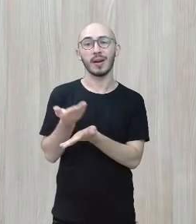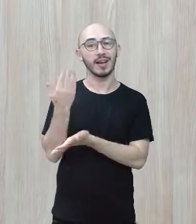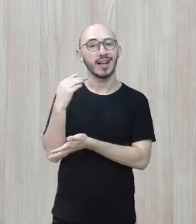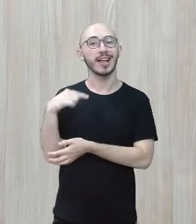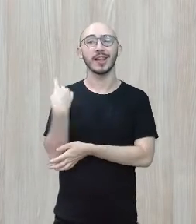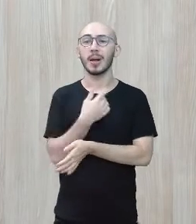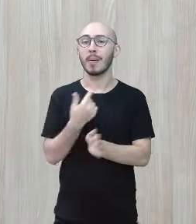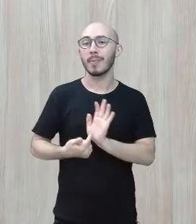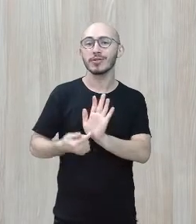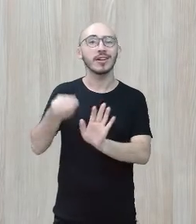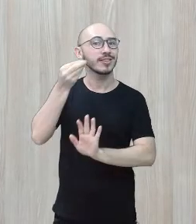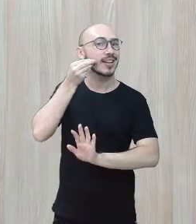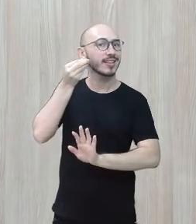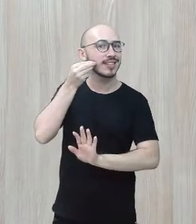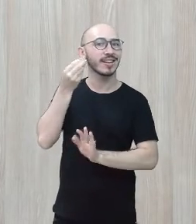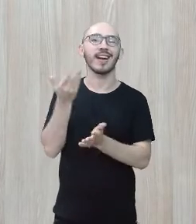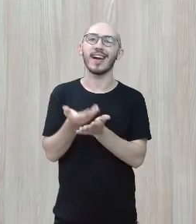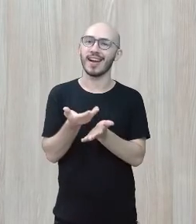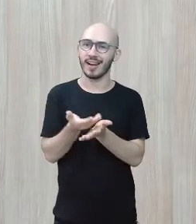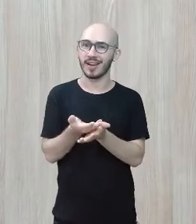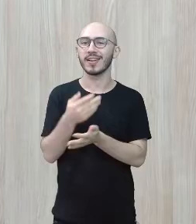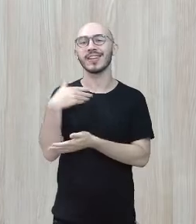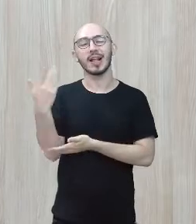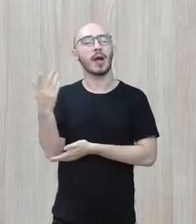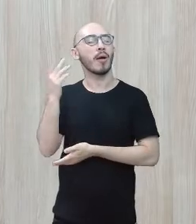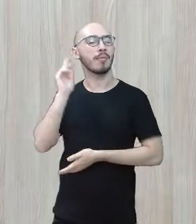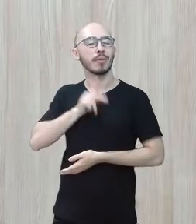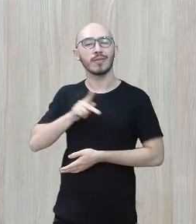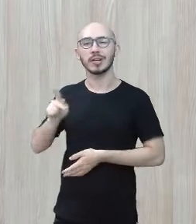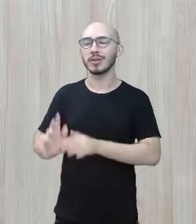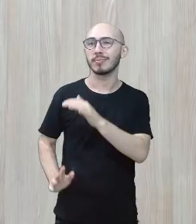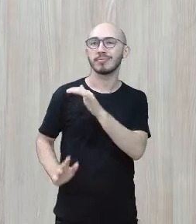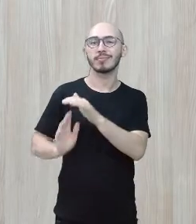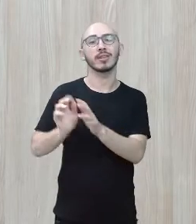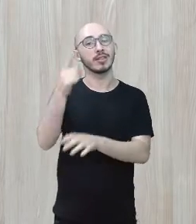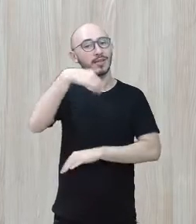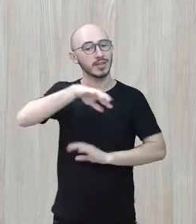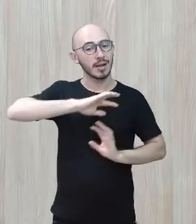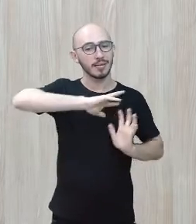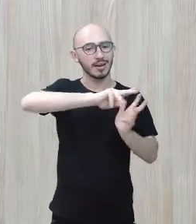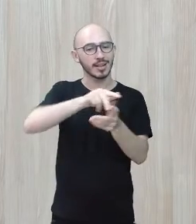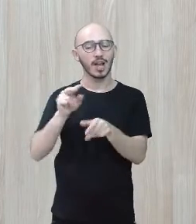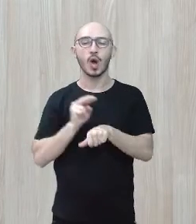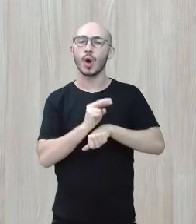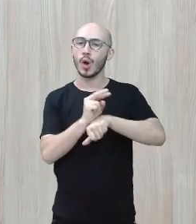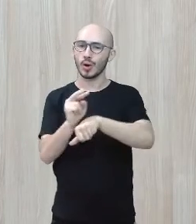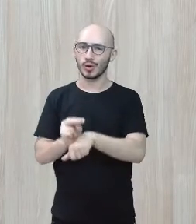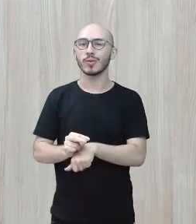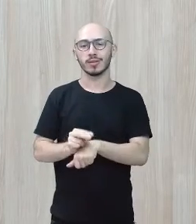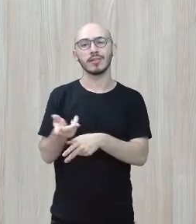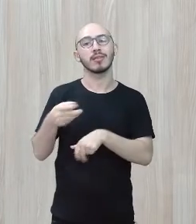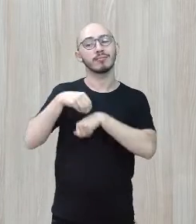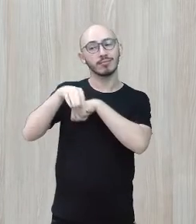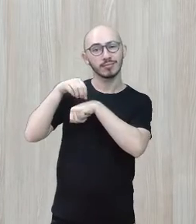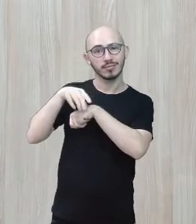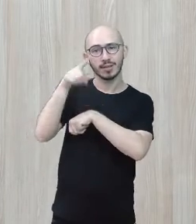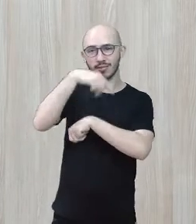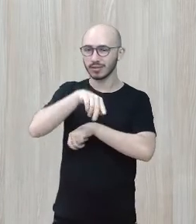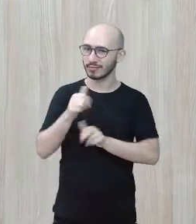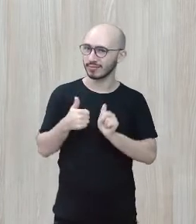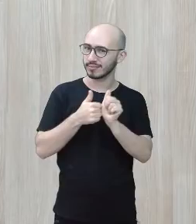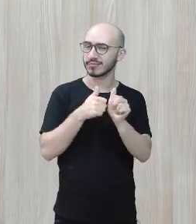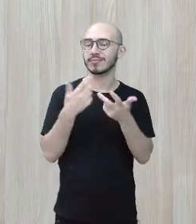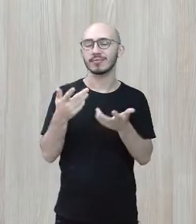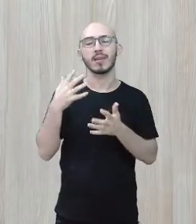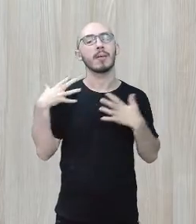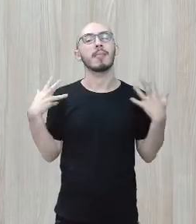fazendo uma experiência para a aula desse professor top. Cuidem do planeta e sigam aí as dicas do professor, tá certo, gente? Vai ser